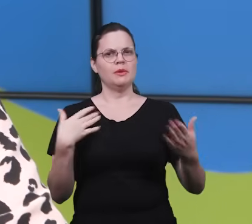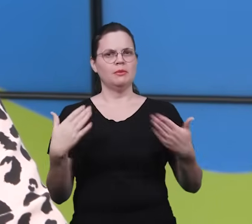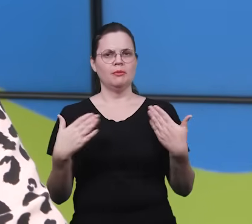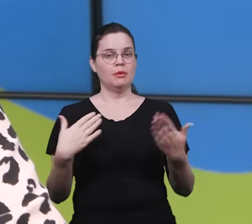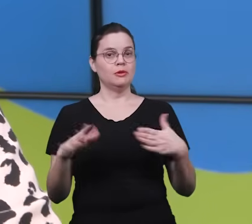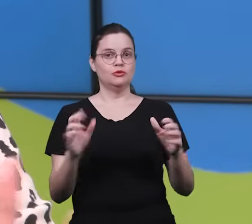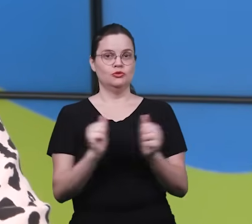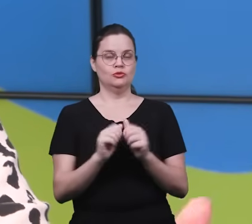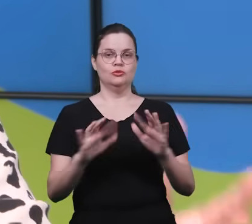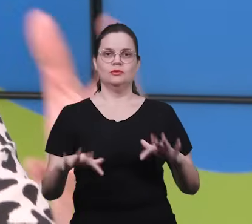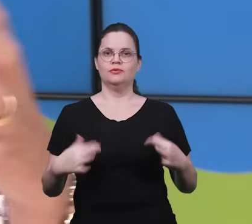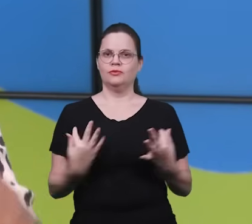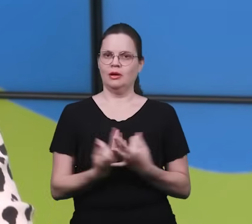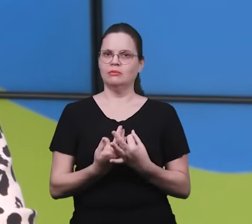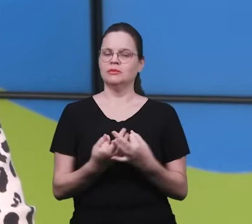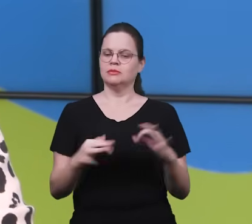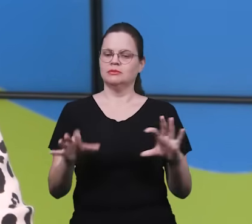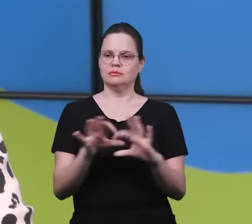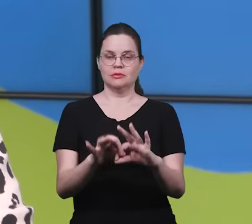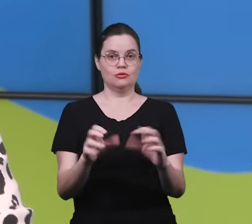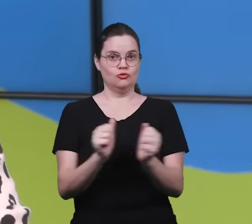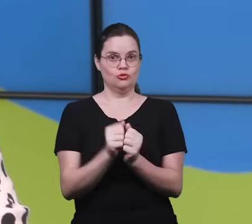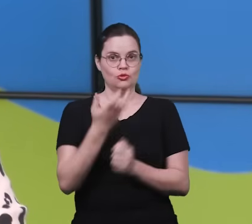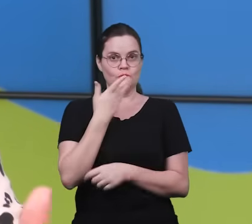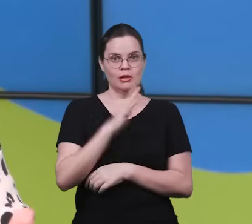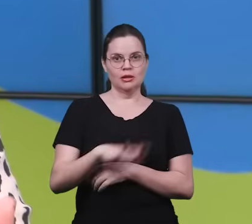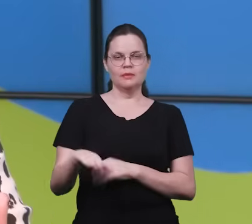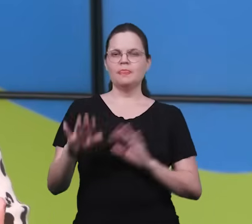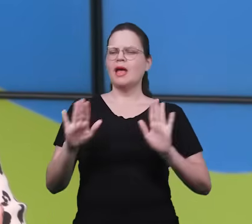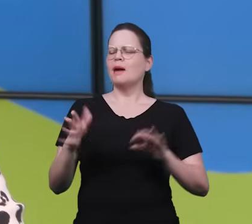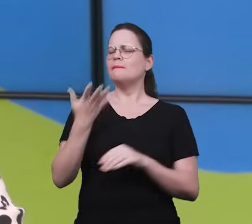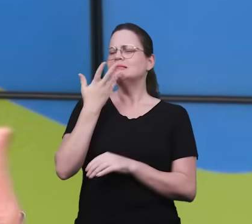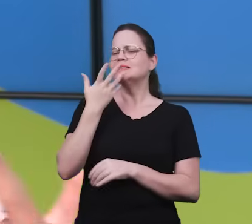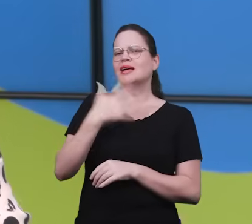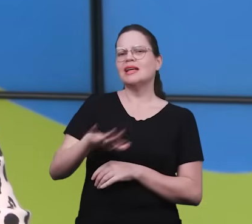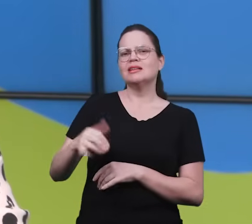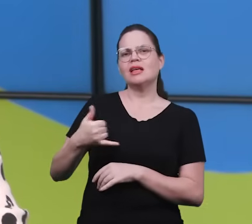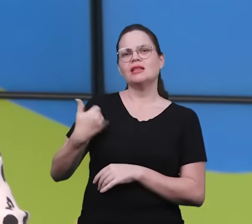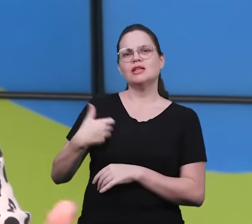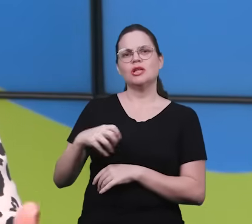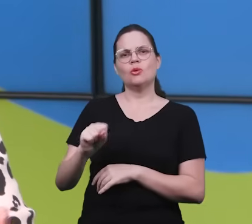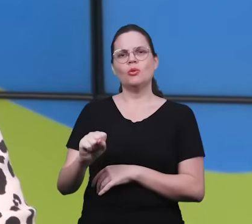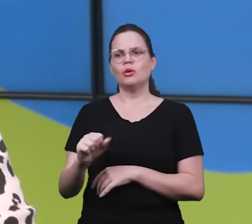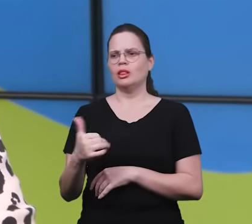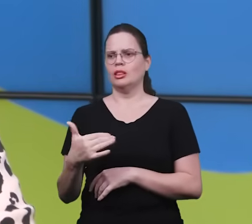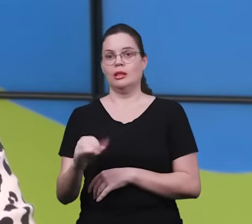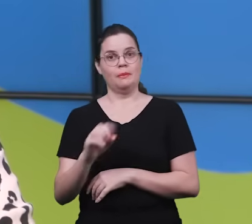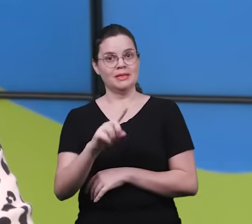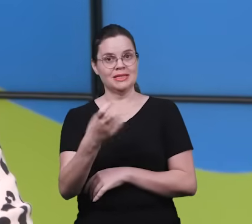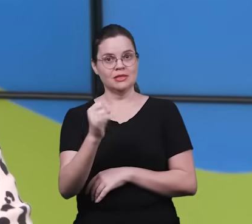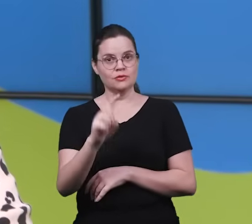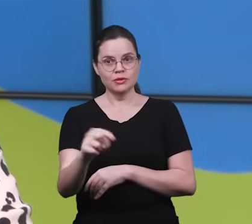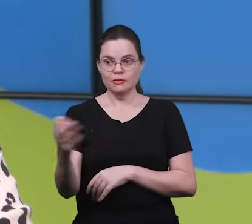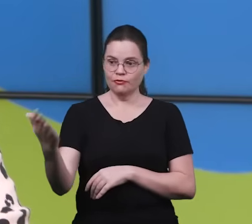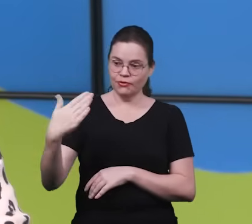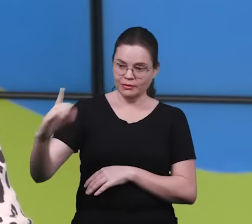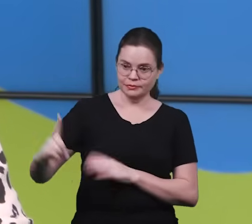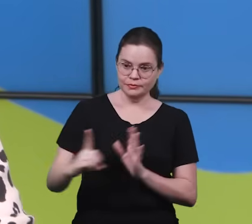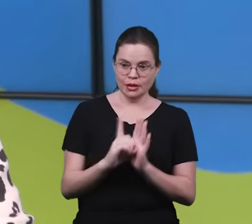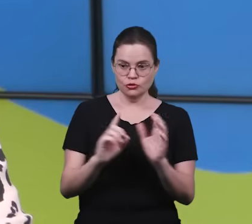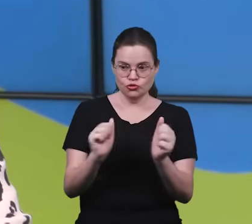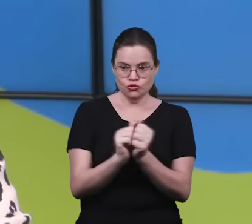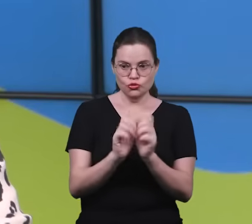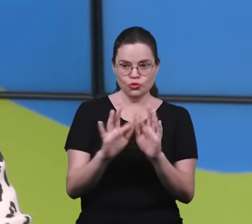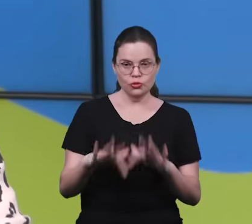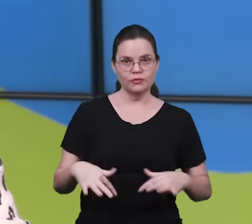da família interagindo com essa criança. Ah, mas a criança tem 8 anos, tem 10 anos, mas quando você envolve a criança